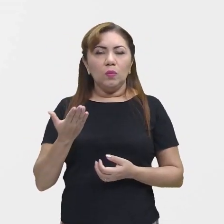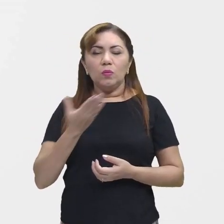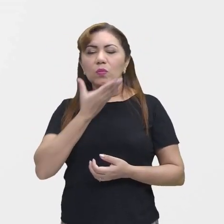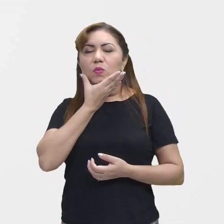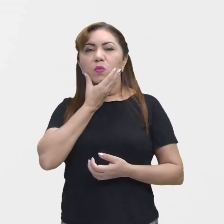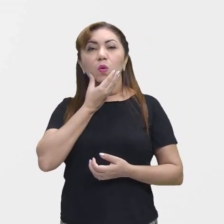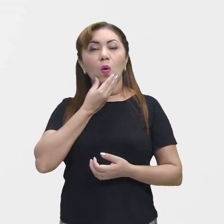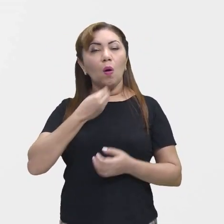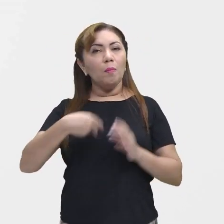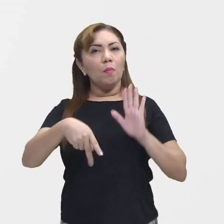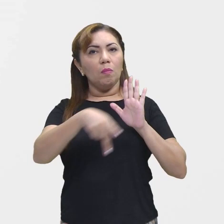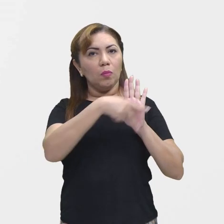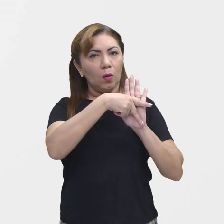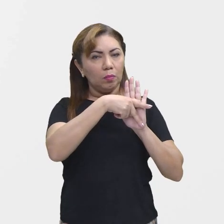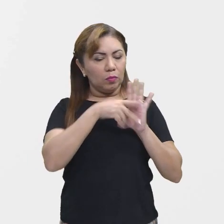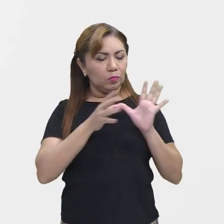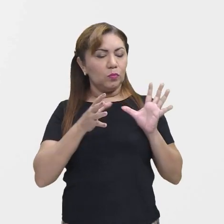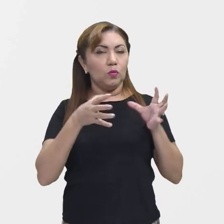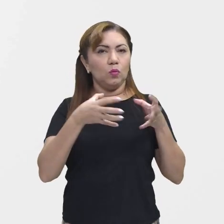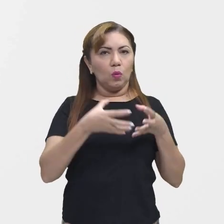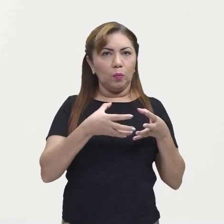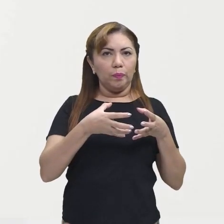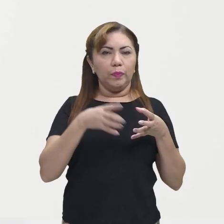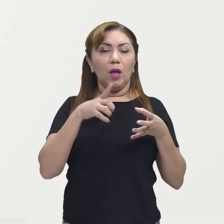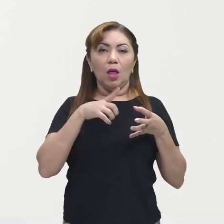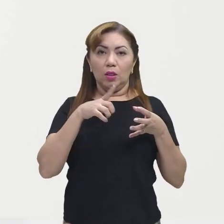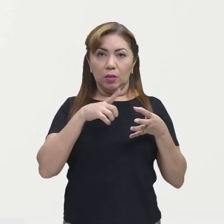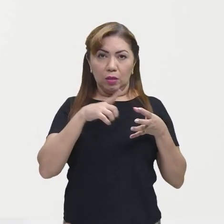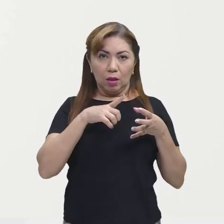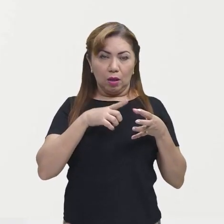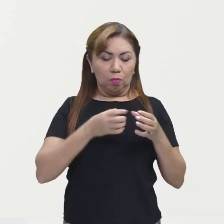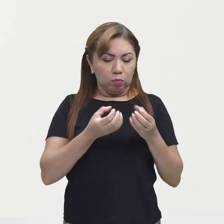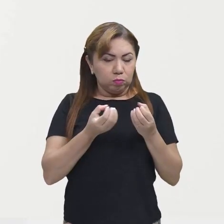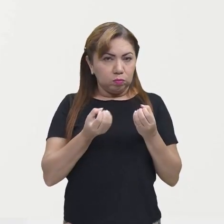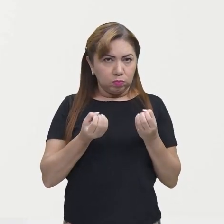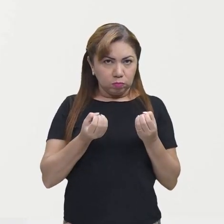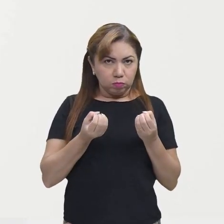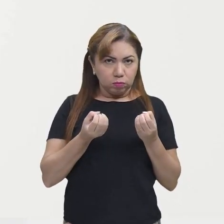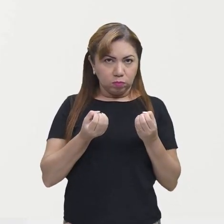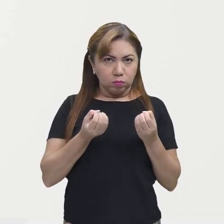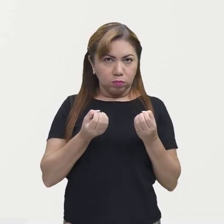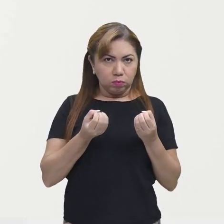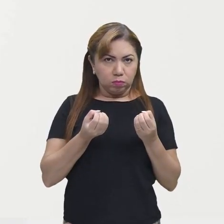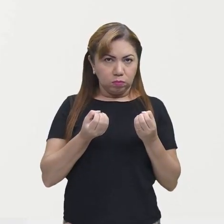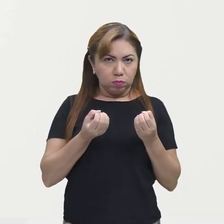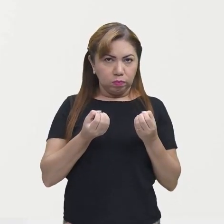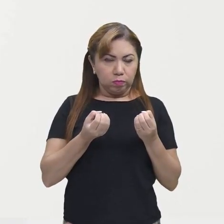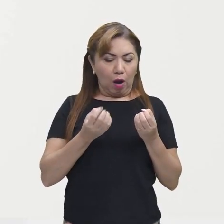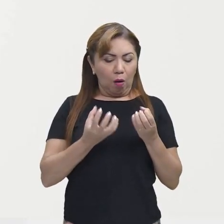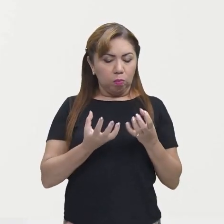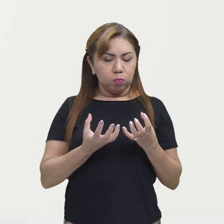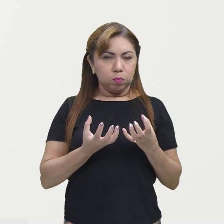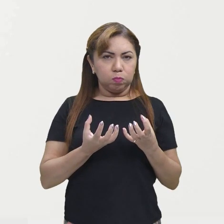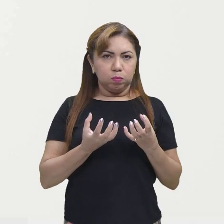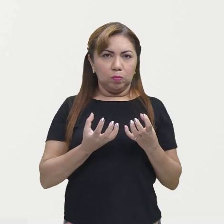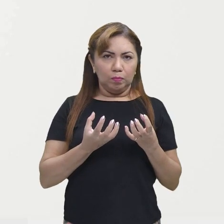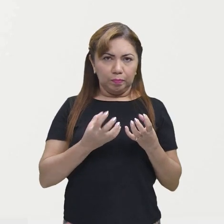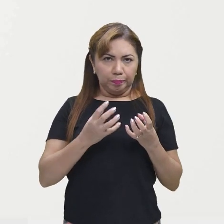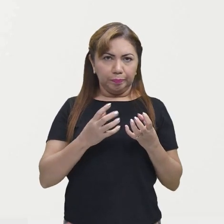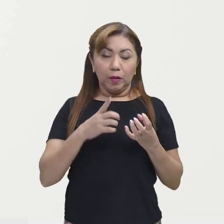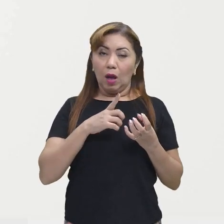formado por um conjunto de órgãos: o testículo, a bolsa escrotal